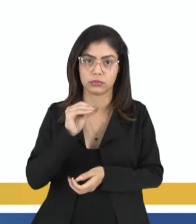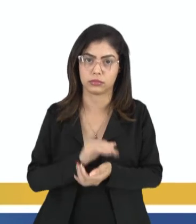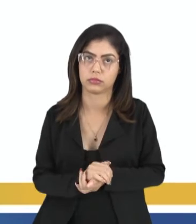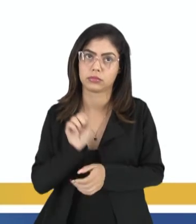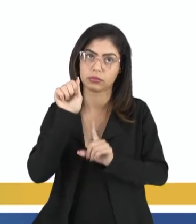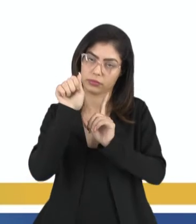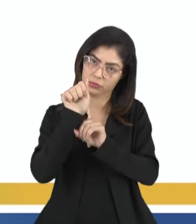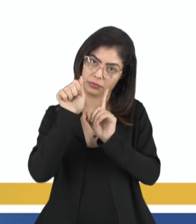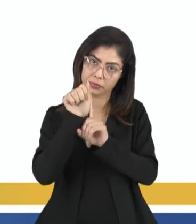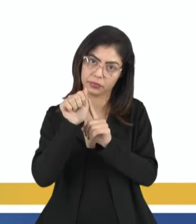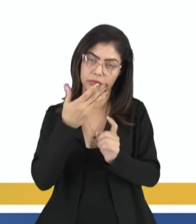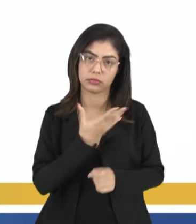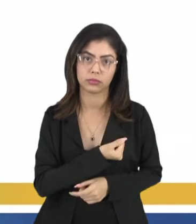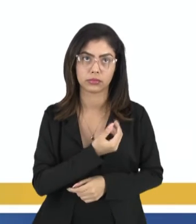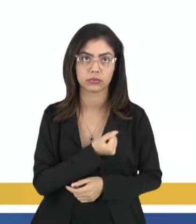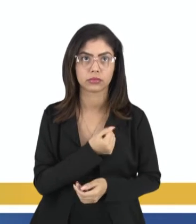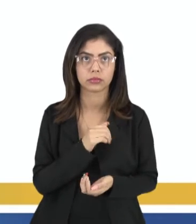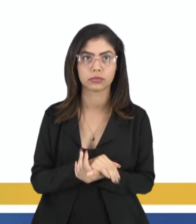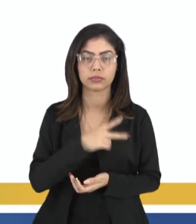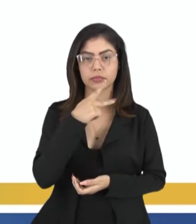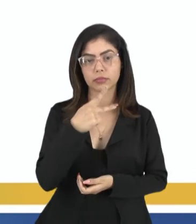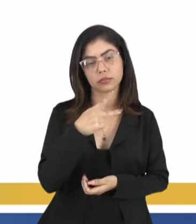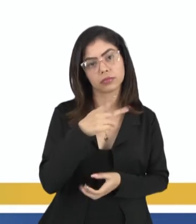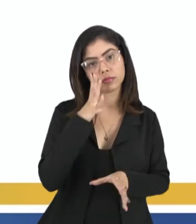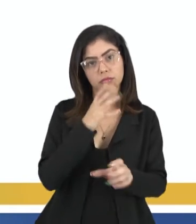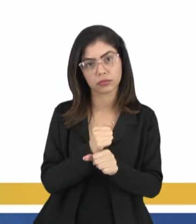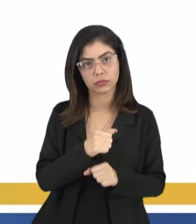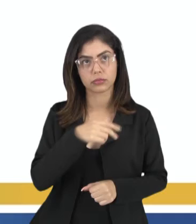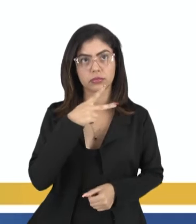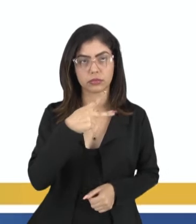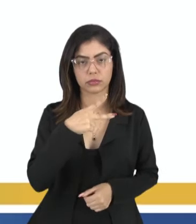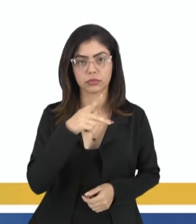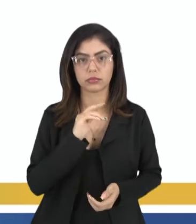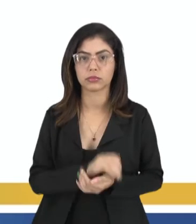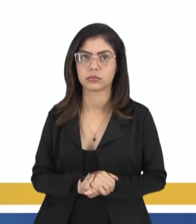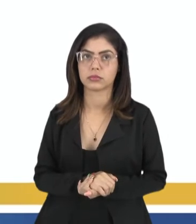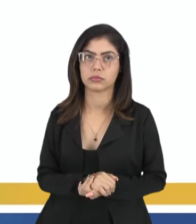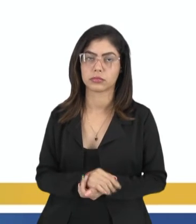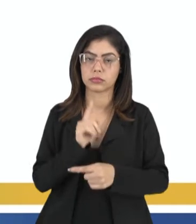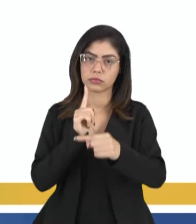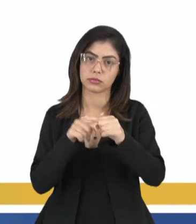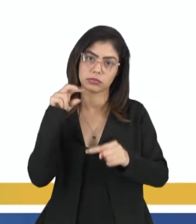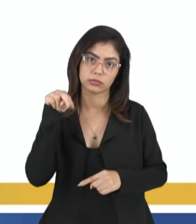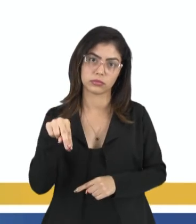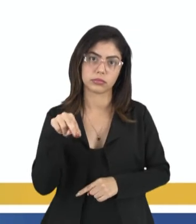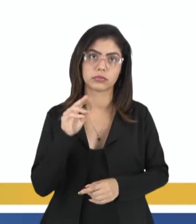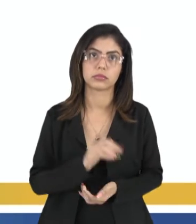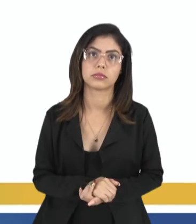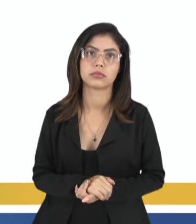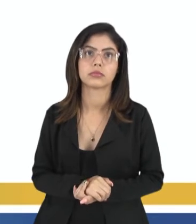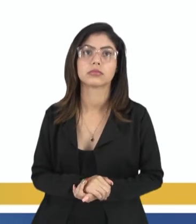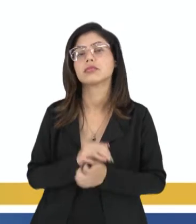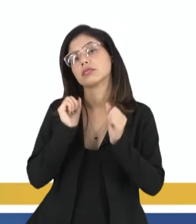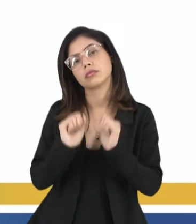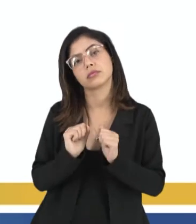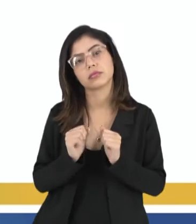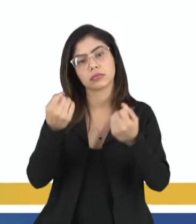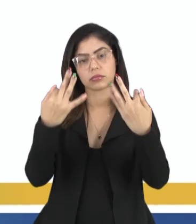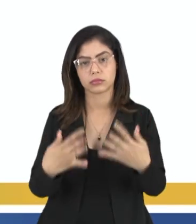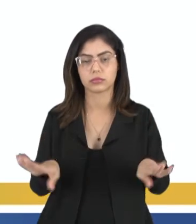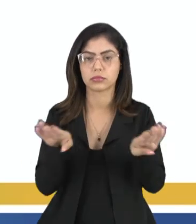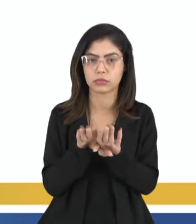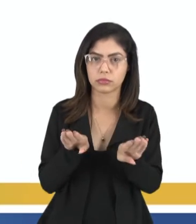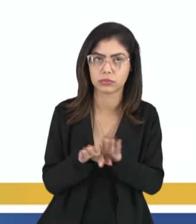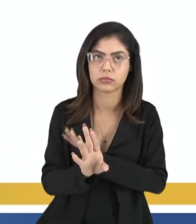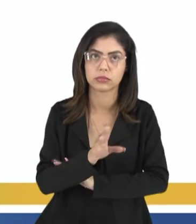que é o número de massa, é igual à soma do número de prótons mais o número de nêutrons. E eu posso dizer que o número